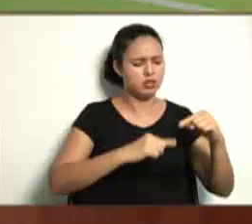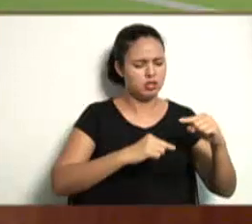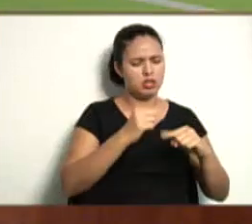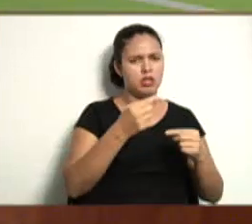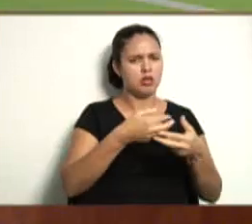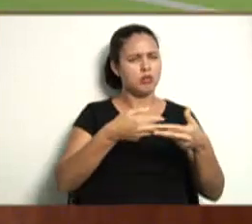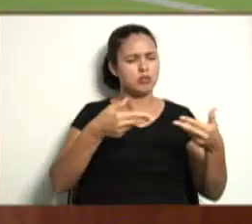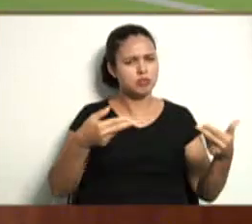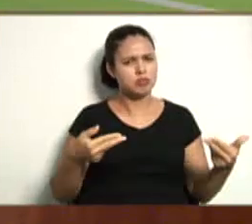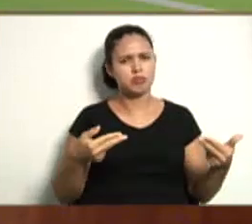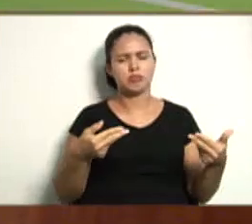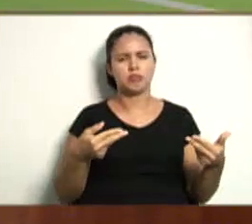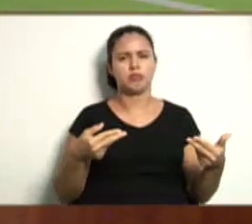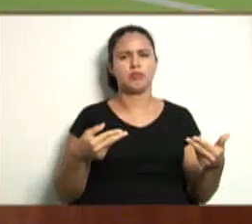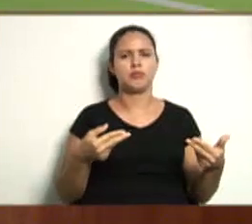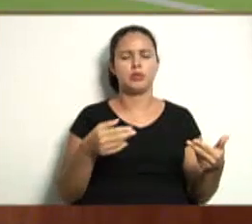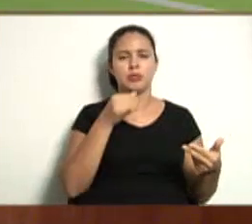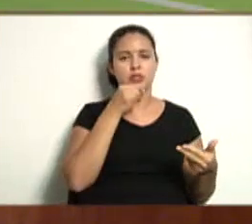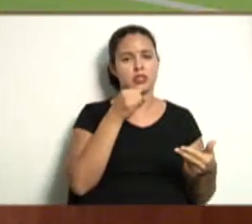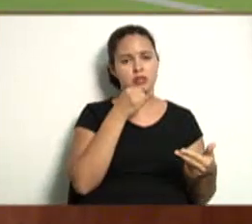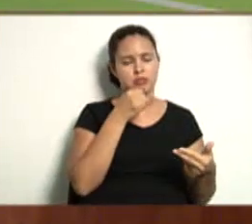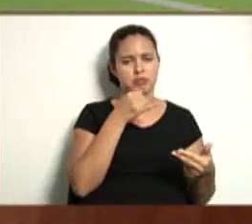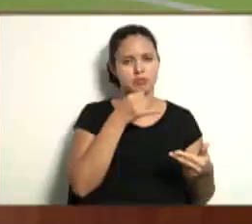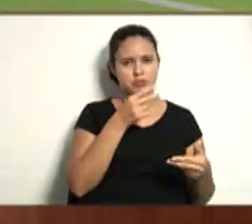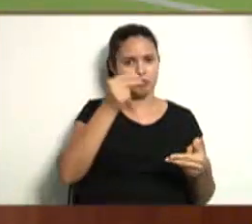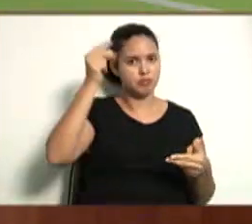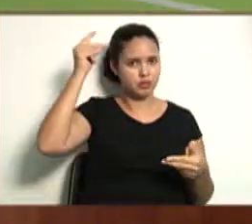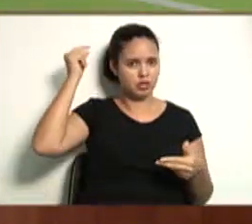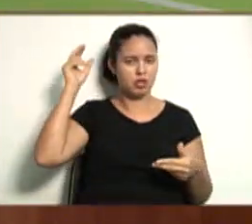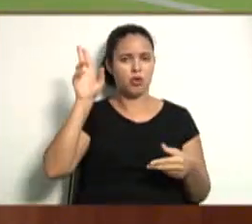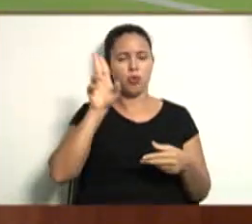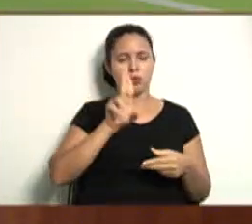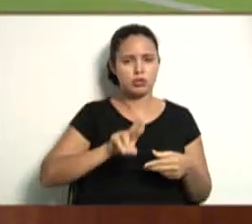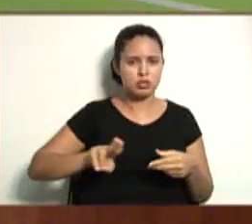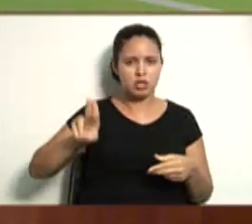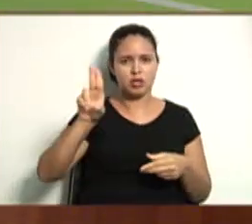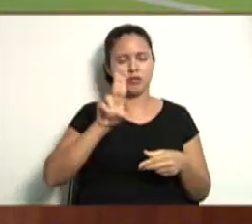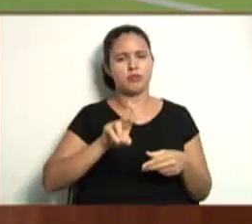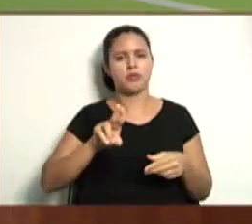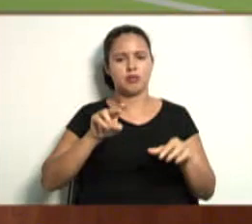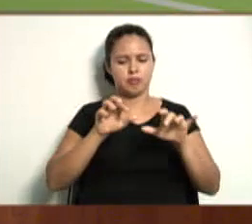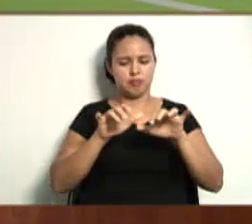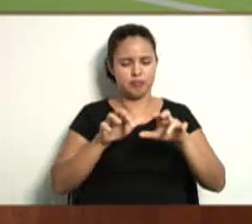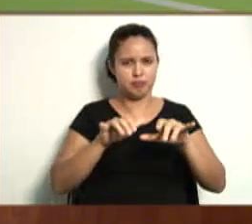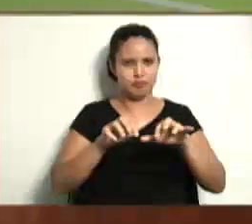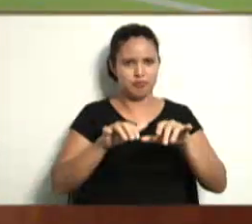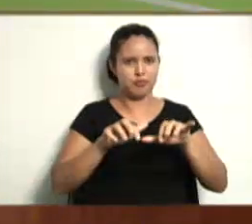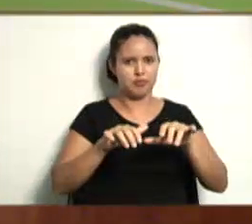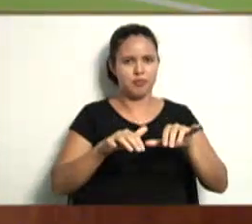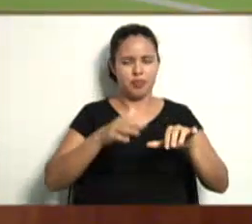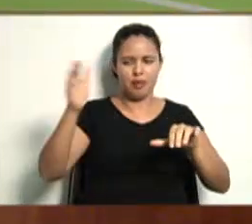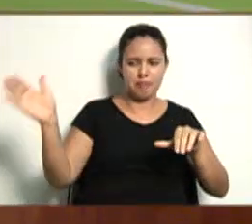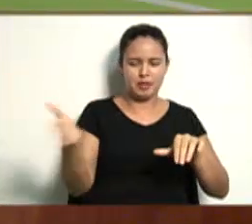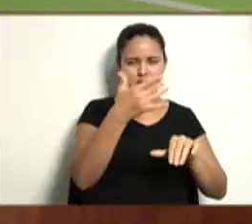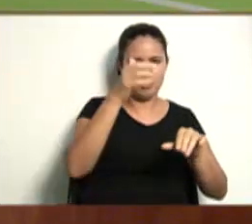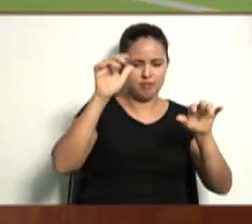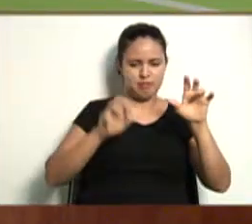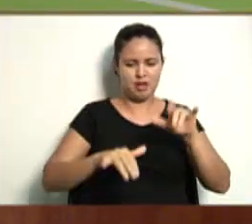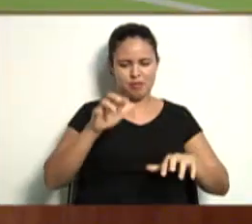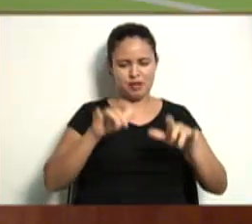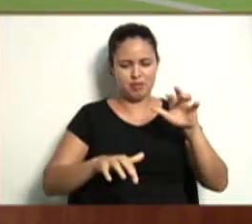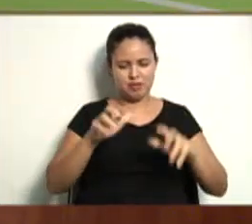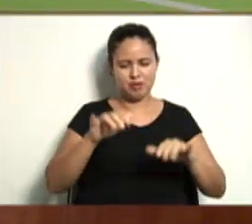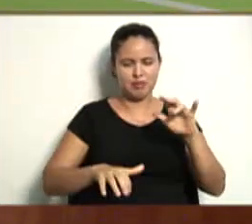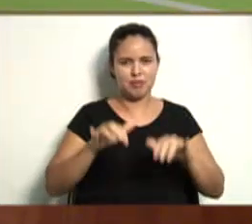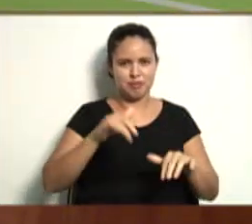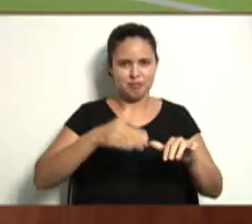de moda, já não usa mais, máquina de datilografar. Eu gostaria de saber aí se o professor Gleison, a professora Marisete,